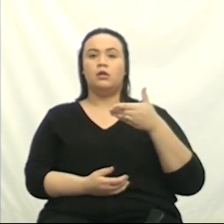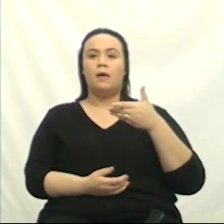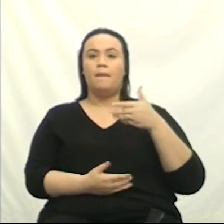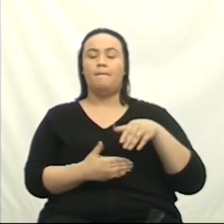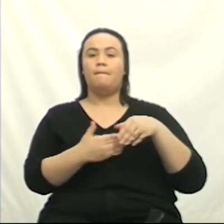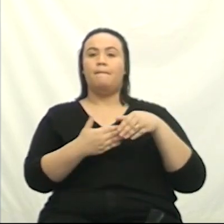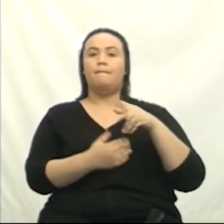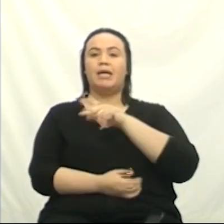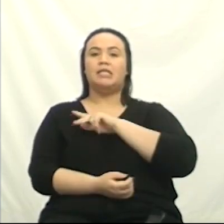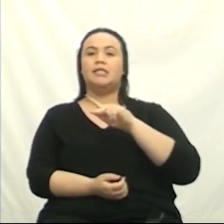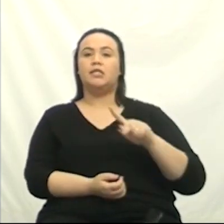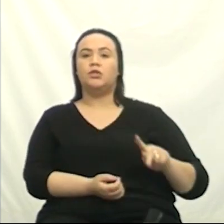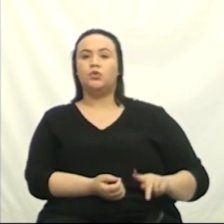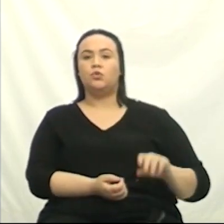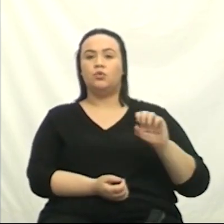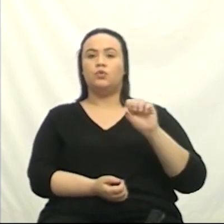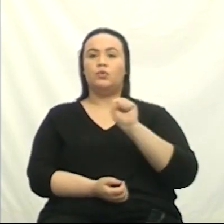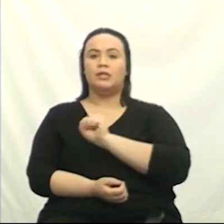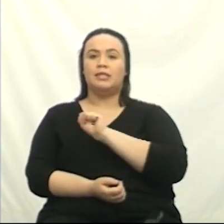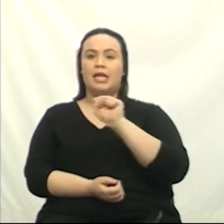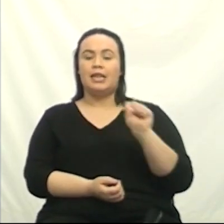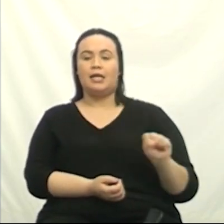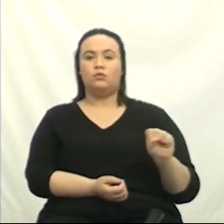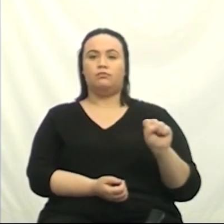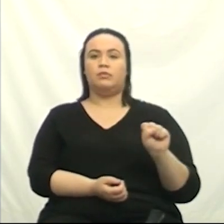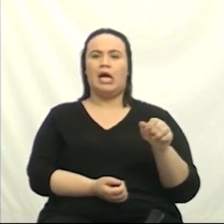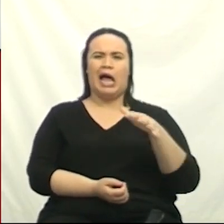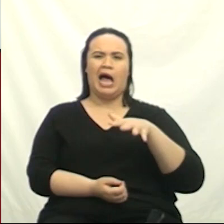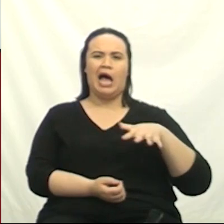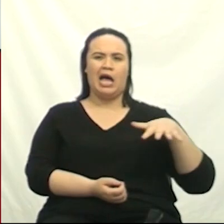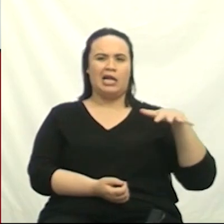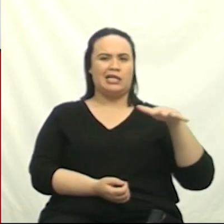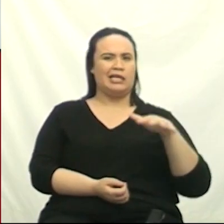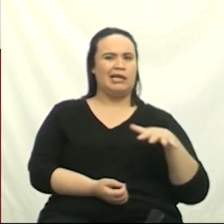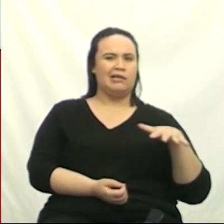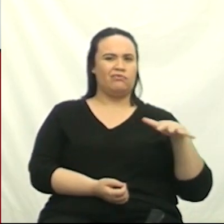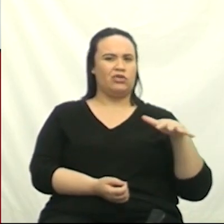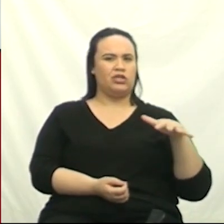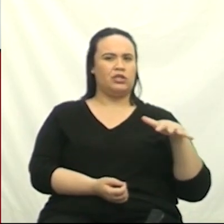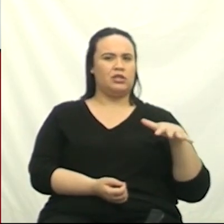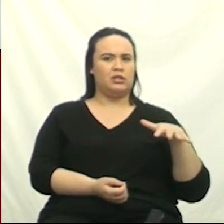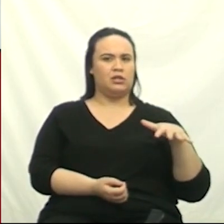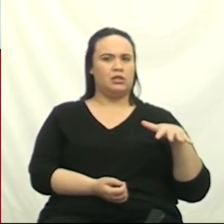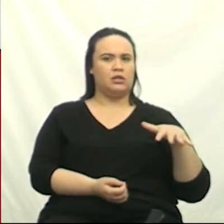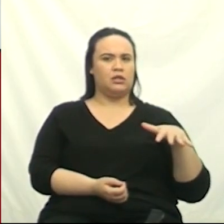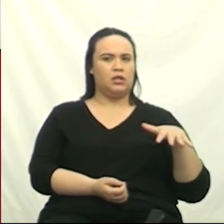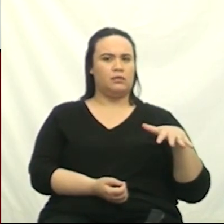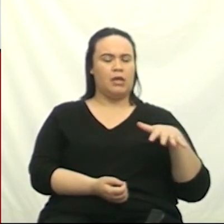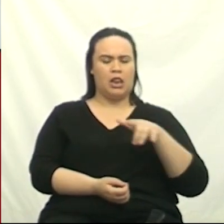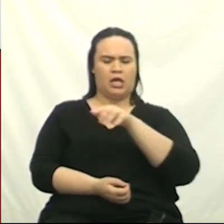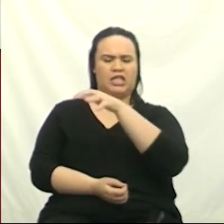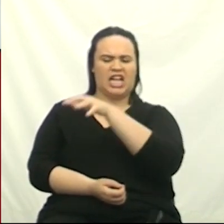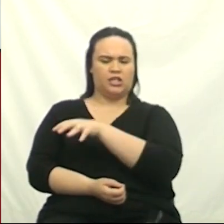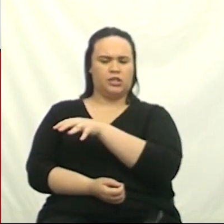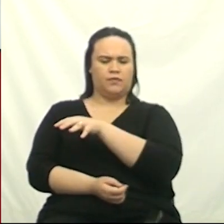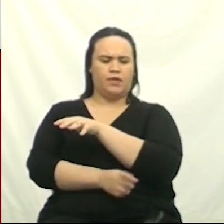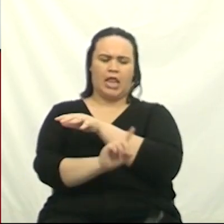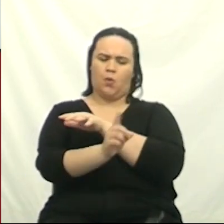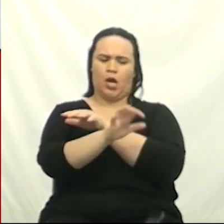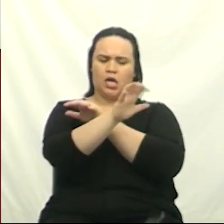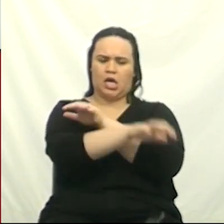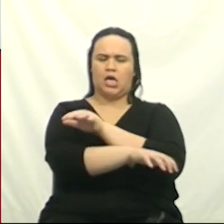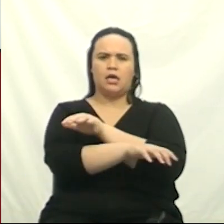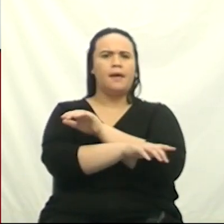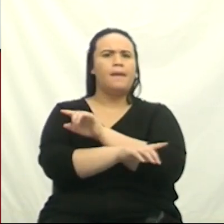Pacheco em que ele fala ah mas o judiciário essa questão vai ser definida pelo legislativo não vai ser pelo judiciário